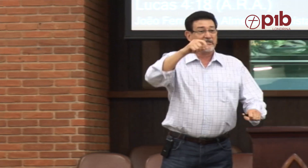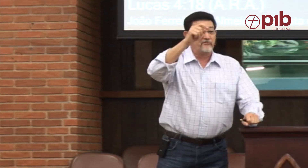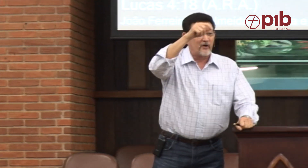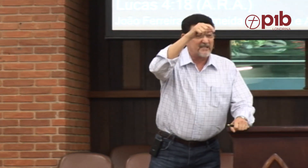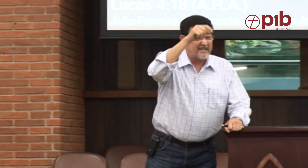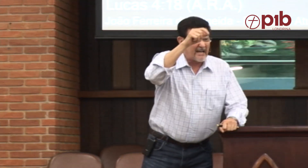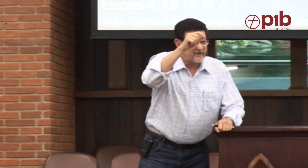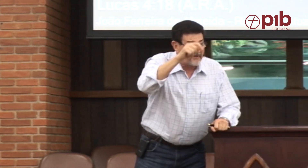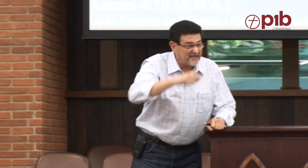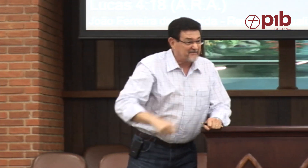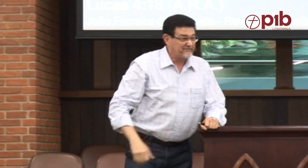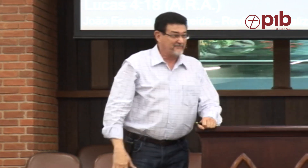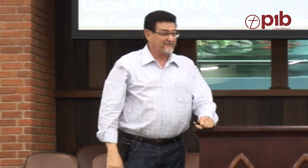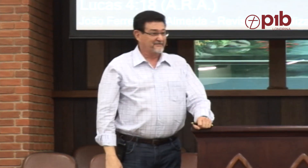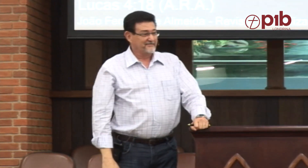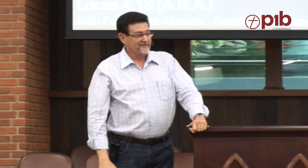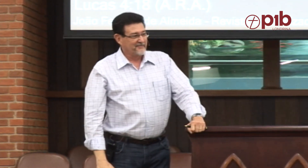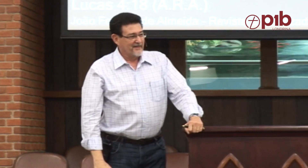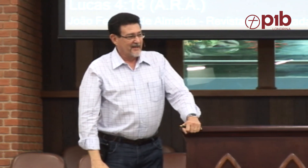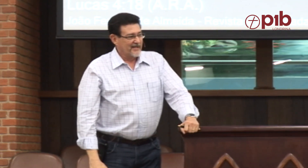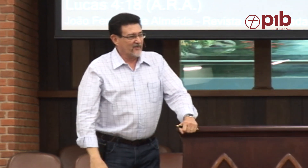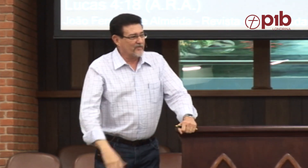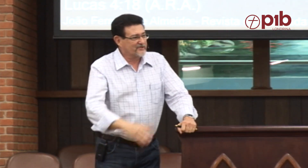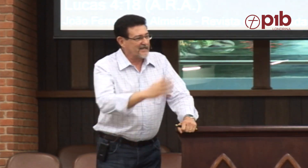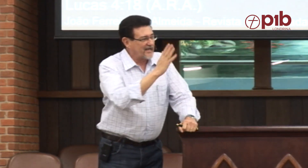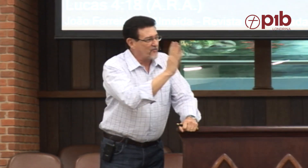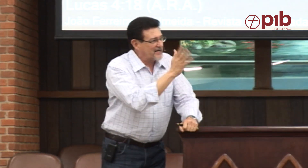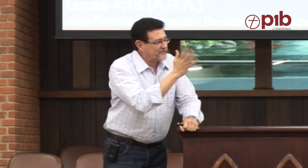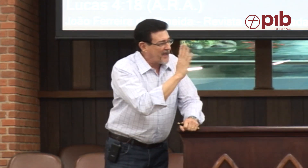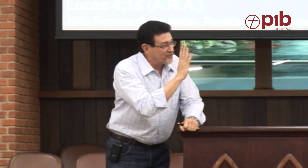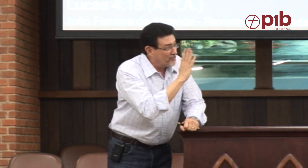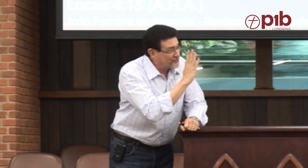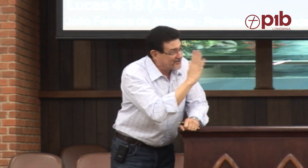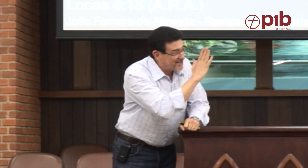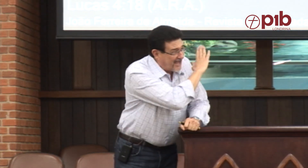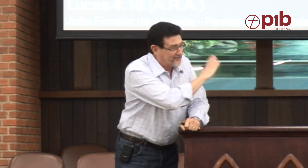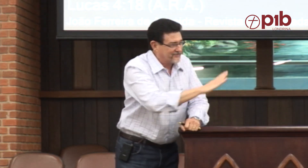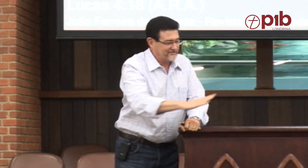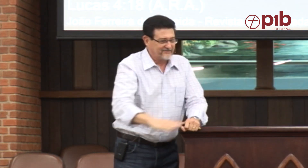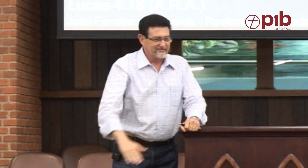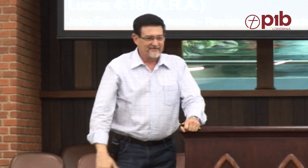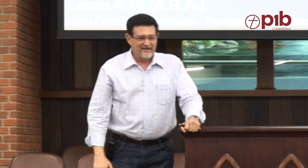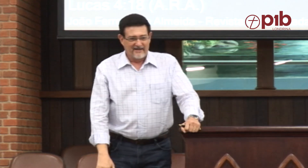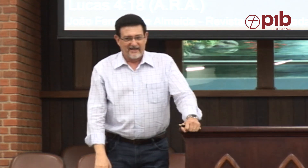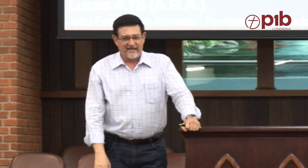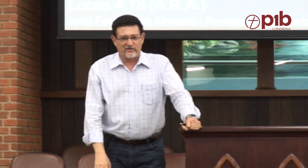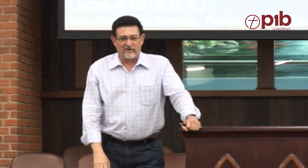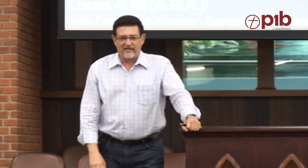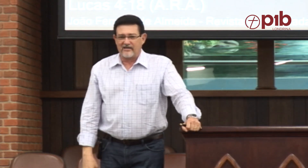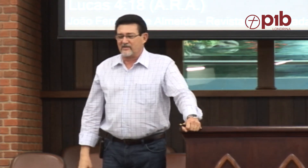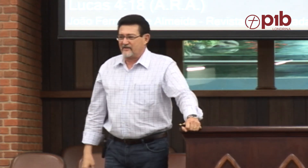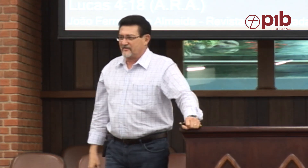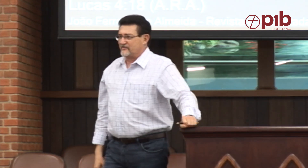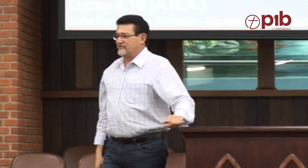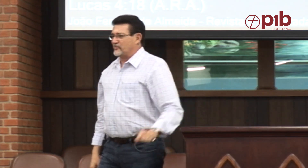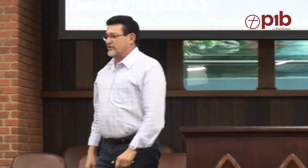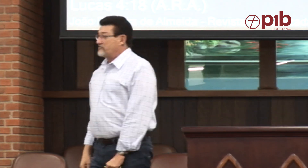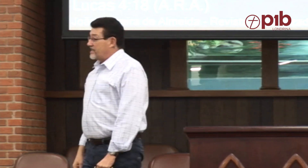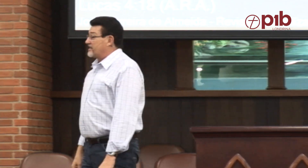sobre a dádiva nós vamos tratar um aspecto muito sério e